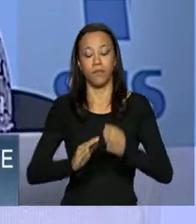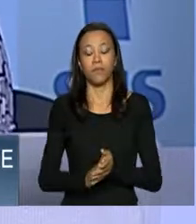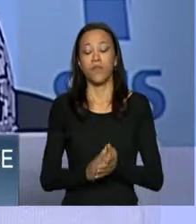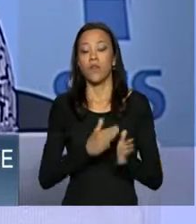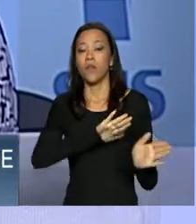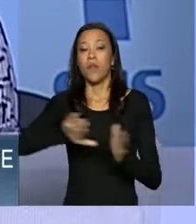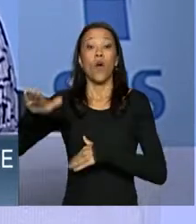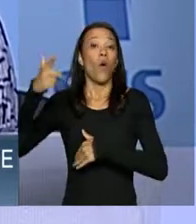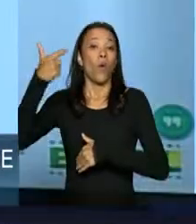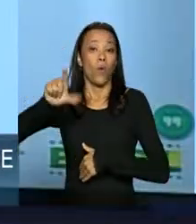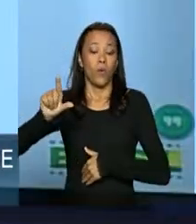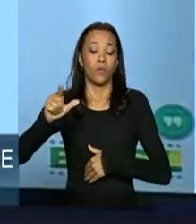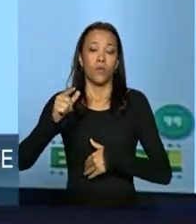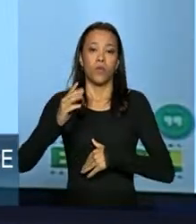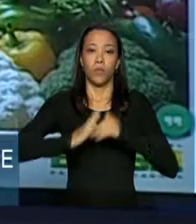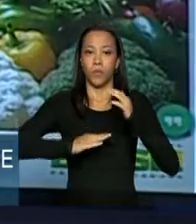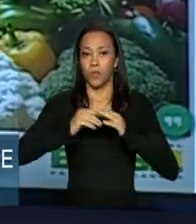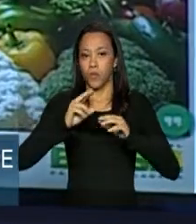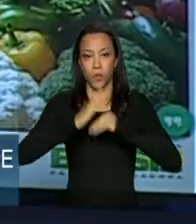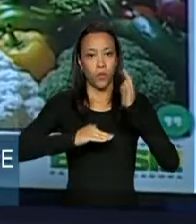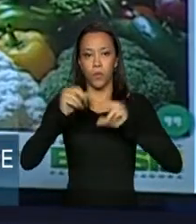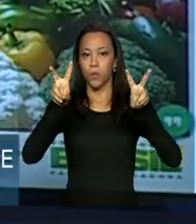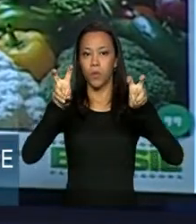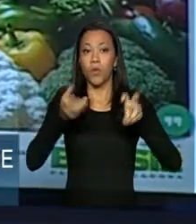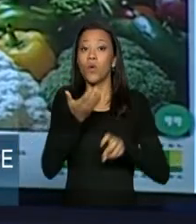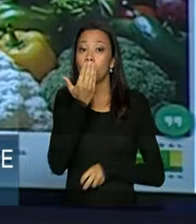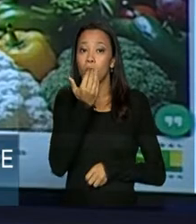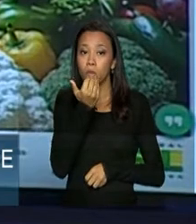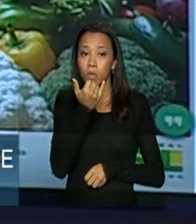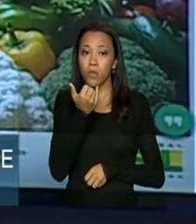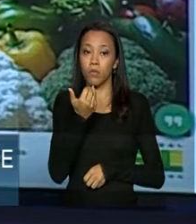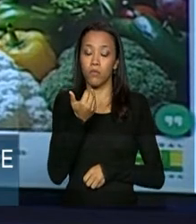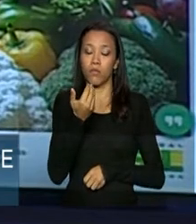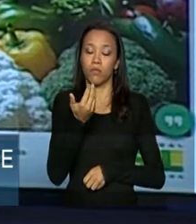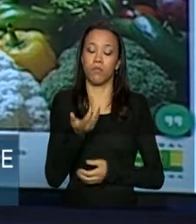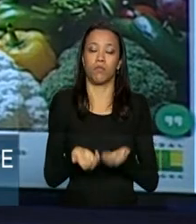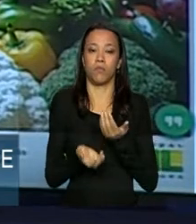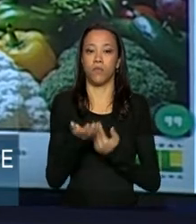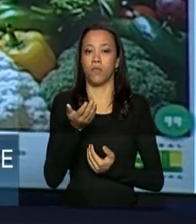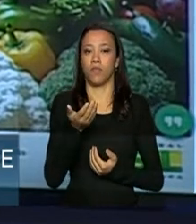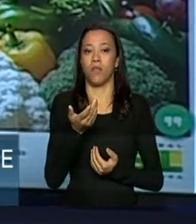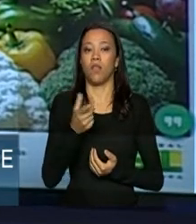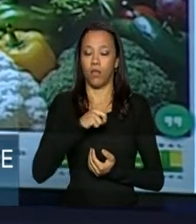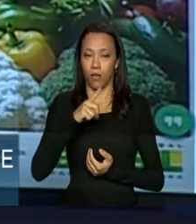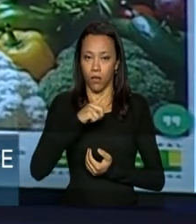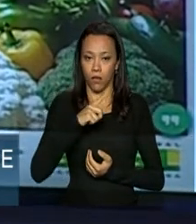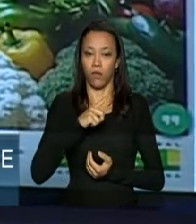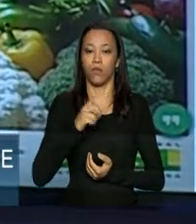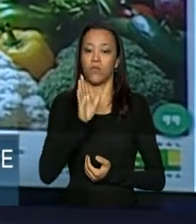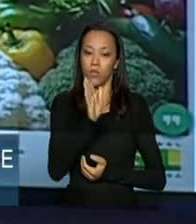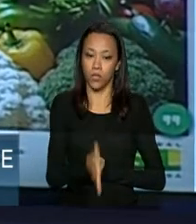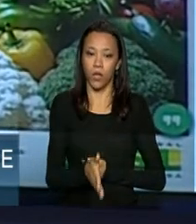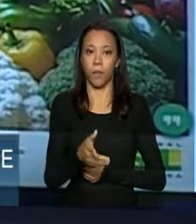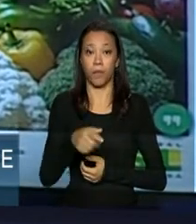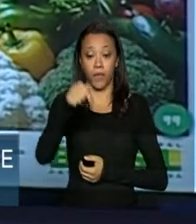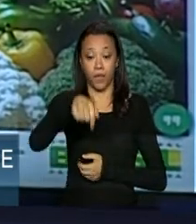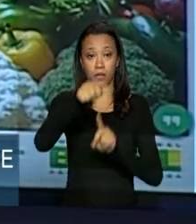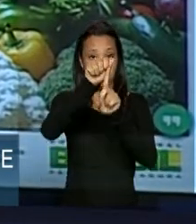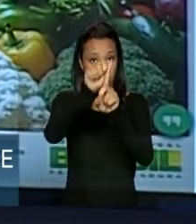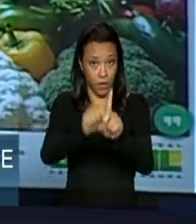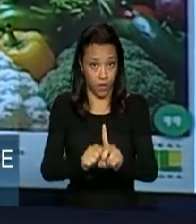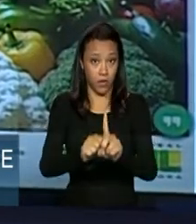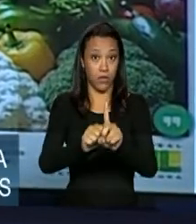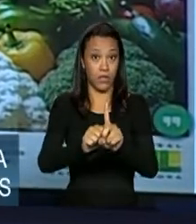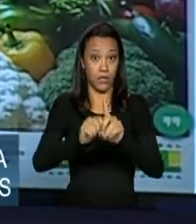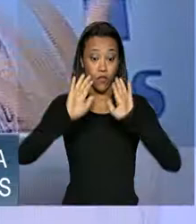relação ao consumo alimentar, nós, inclusive, estamos com esse mês com muita ênfase